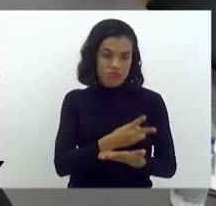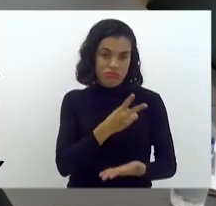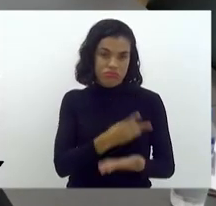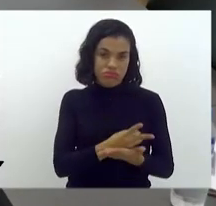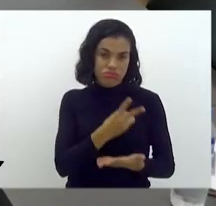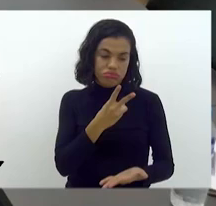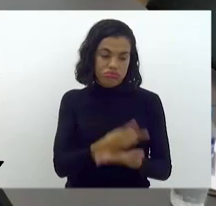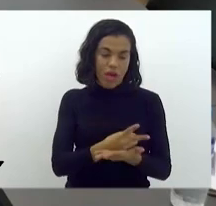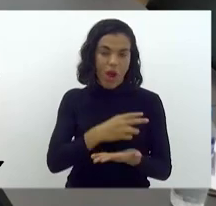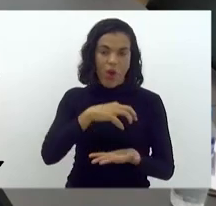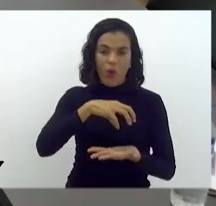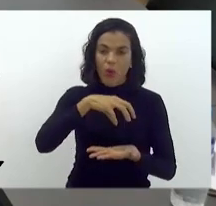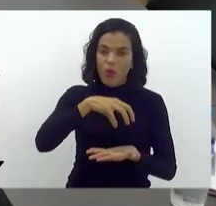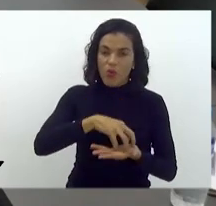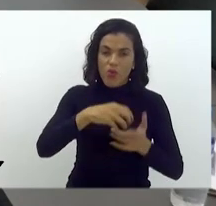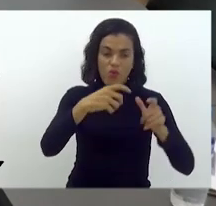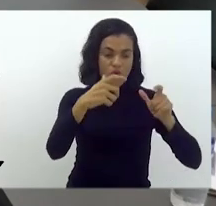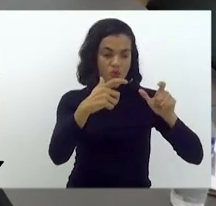unidade